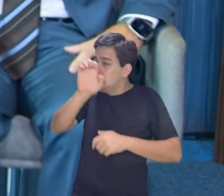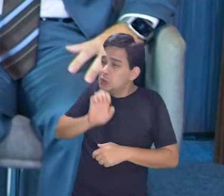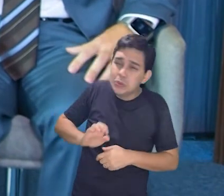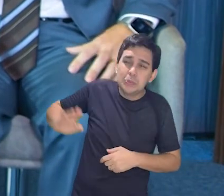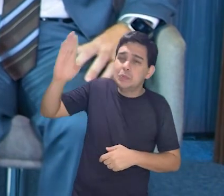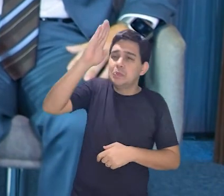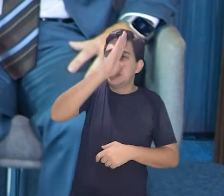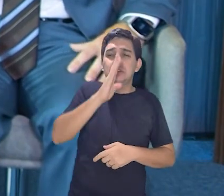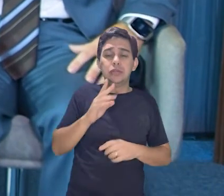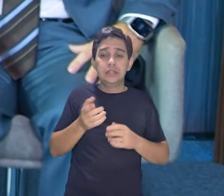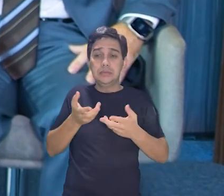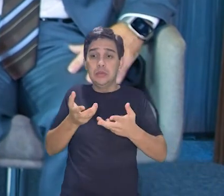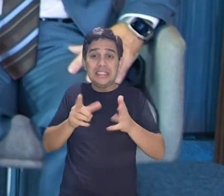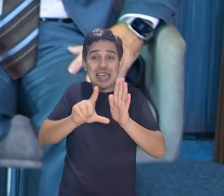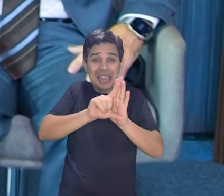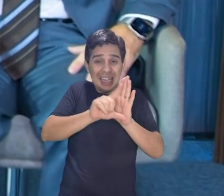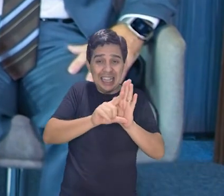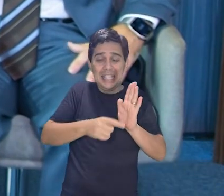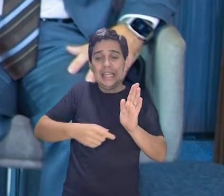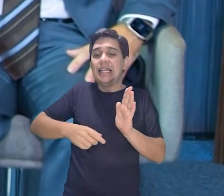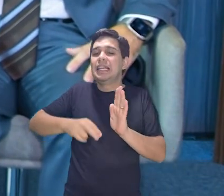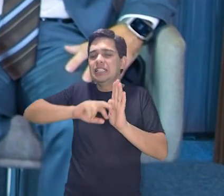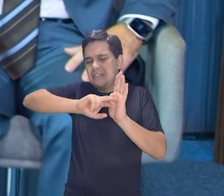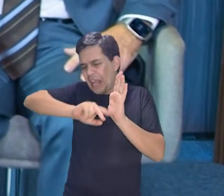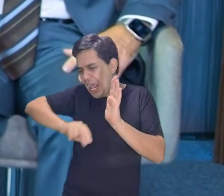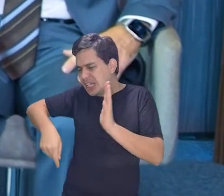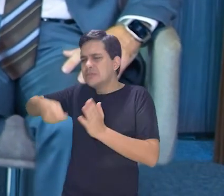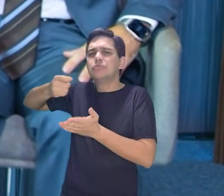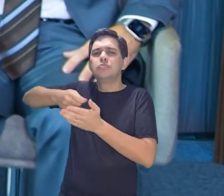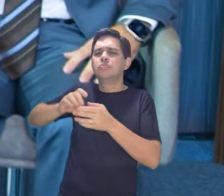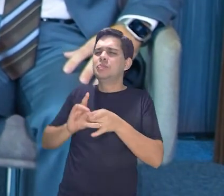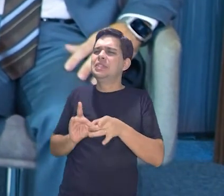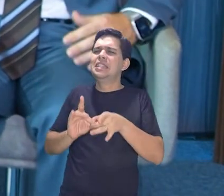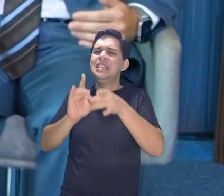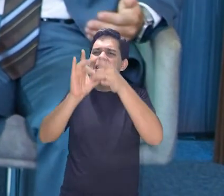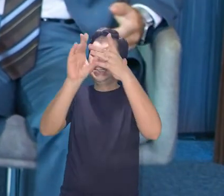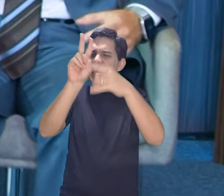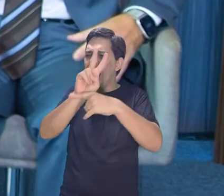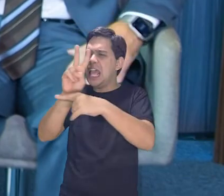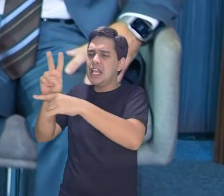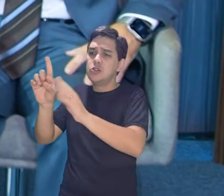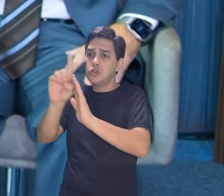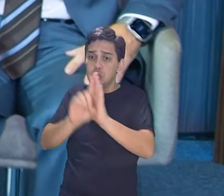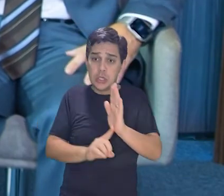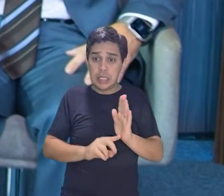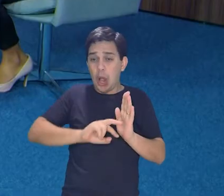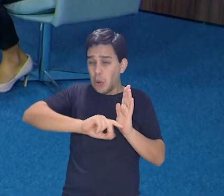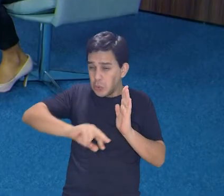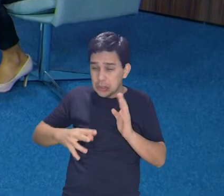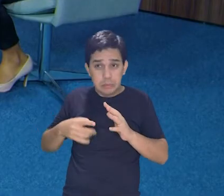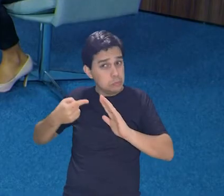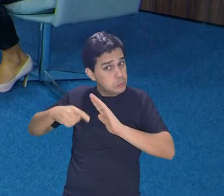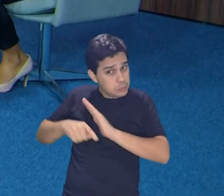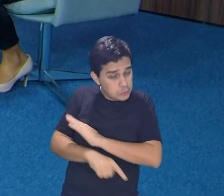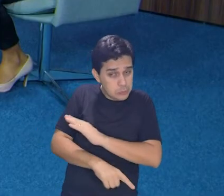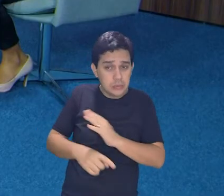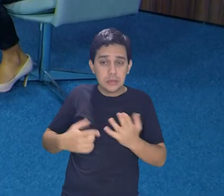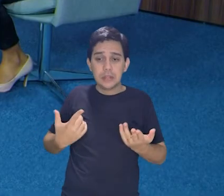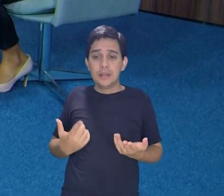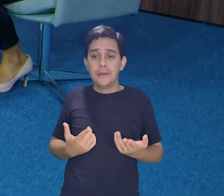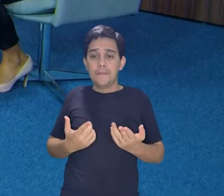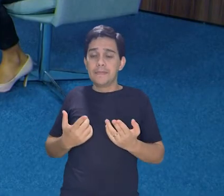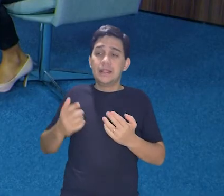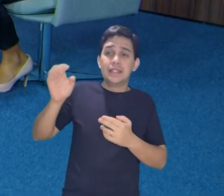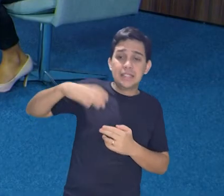série de garantias, mas muitos desafios. Ela é uma política pública complexa, né? Ela traz políticas públicas complexas com articulação entre